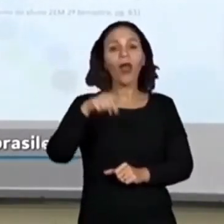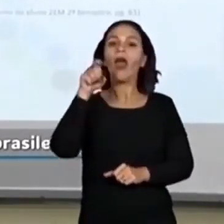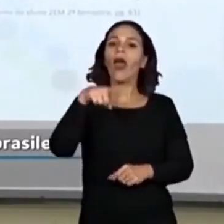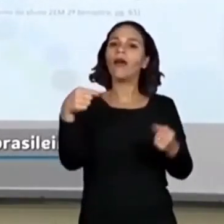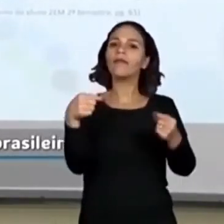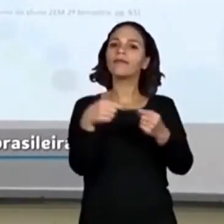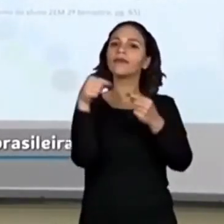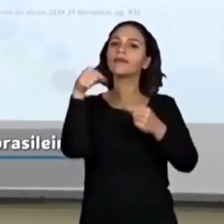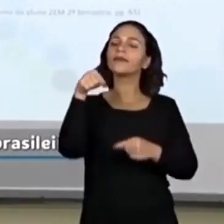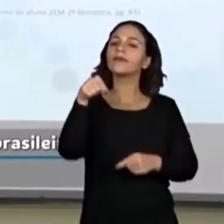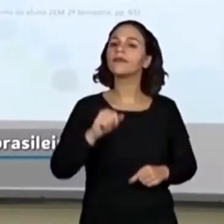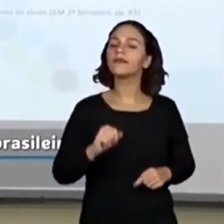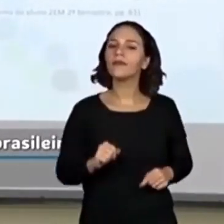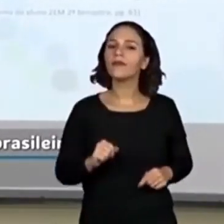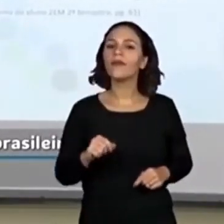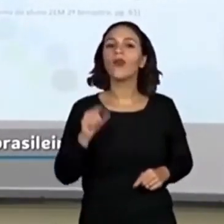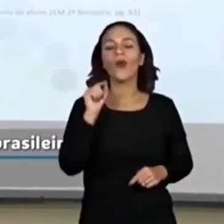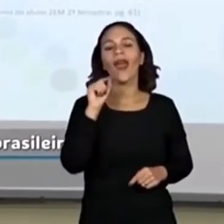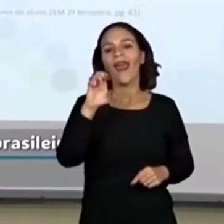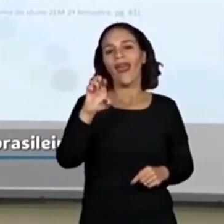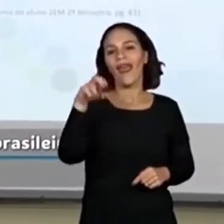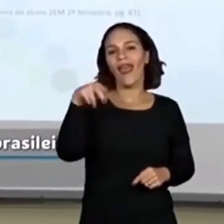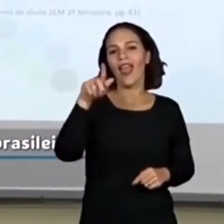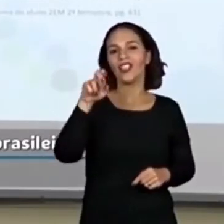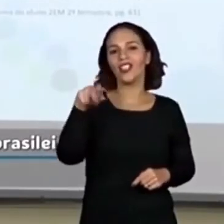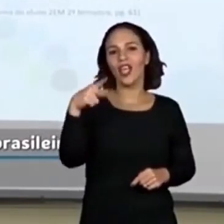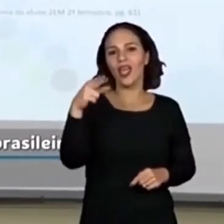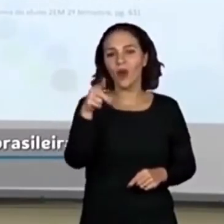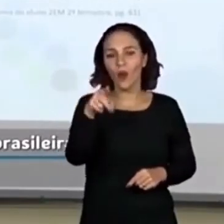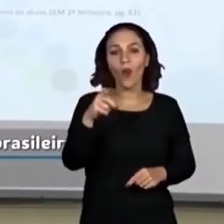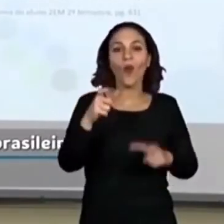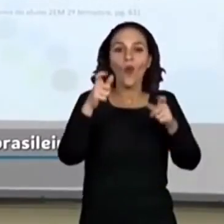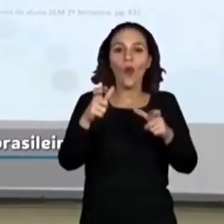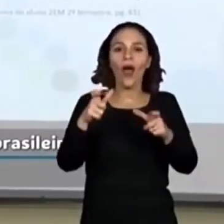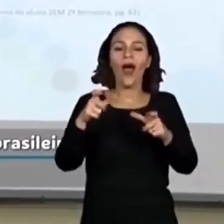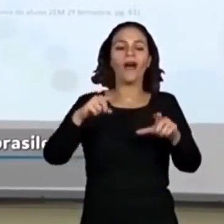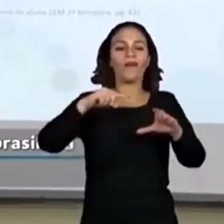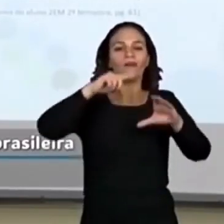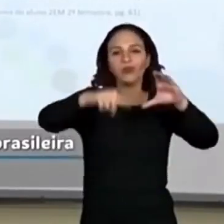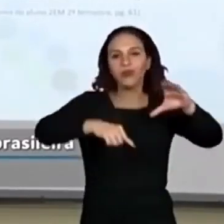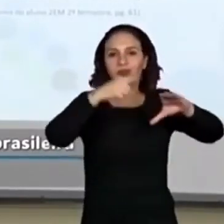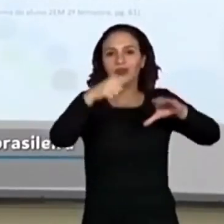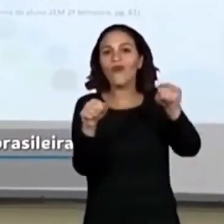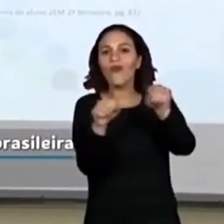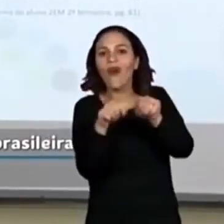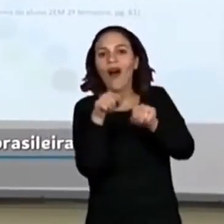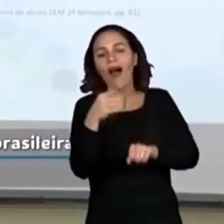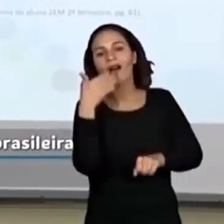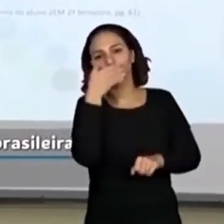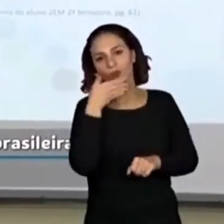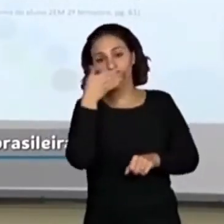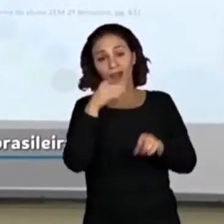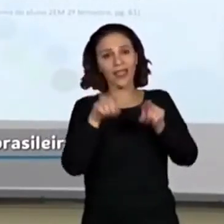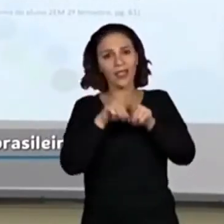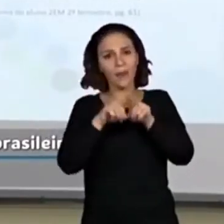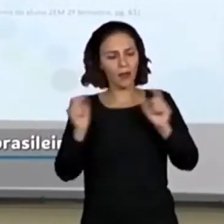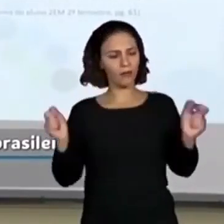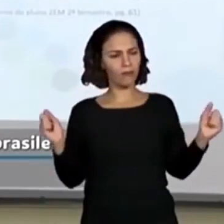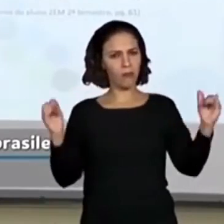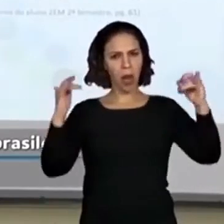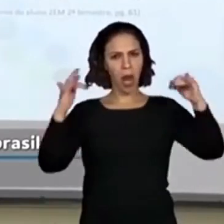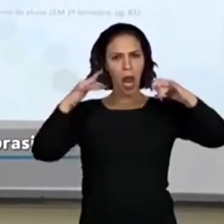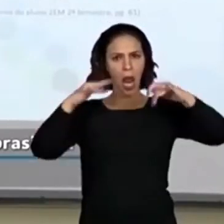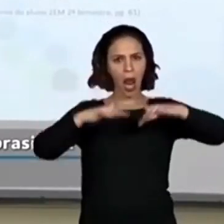foram os engenhos de açúcar. E a concentração